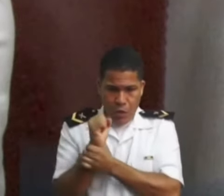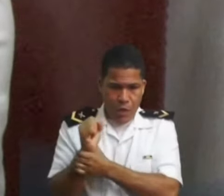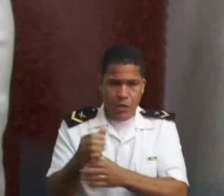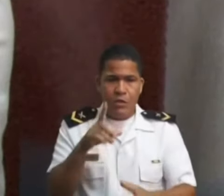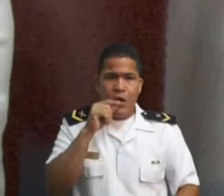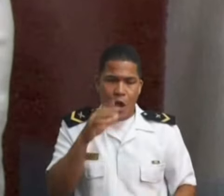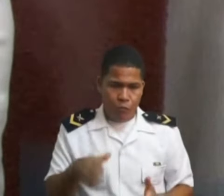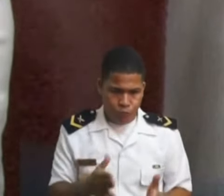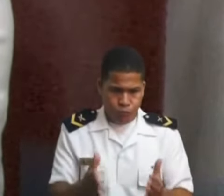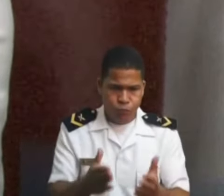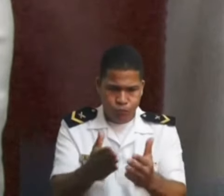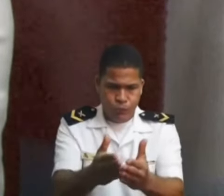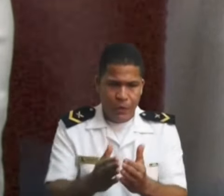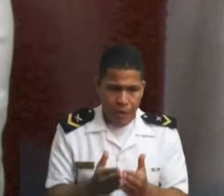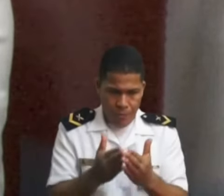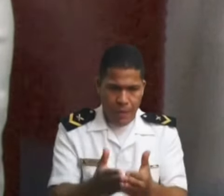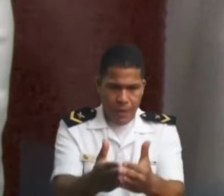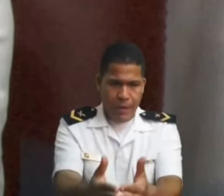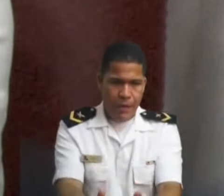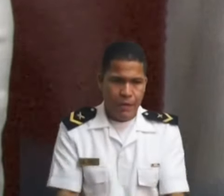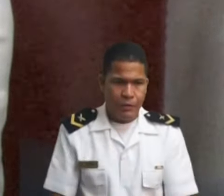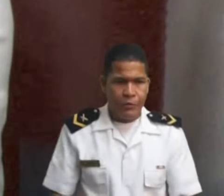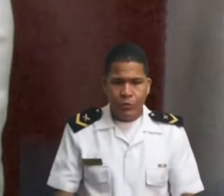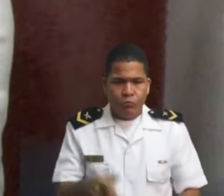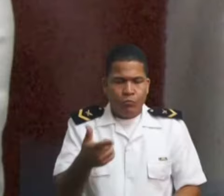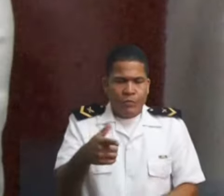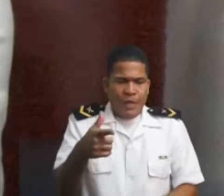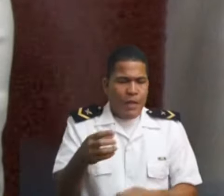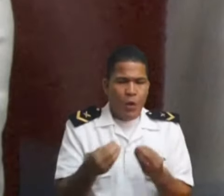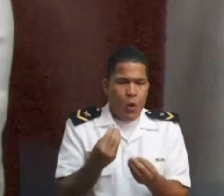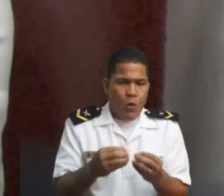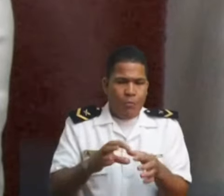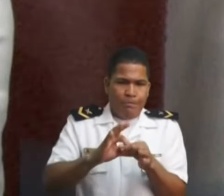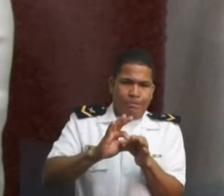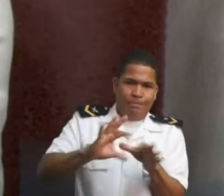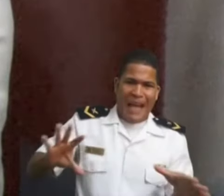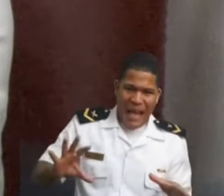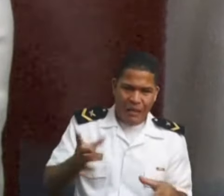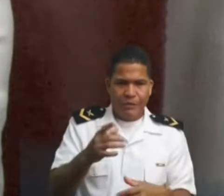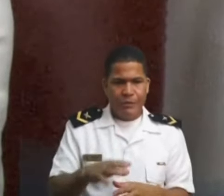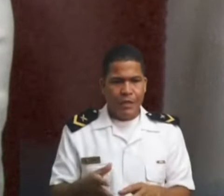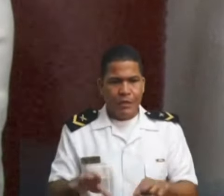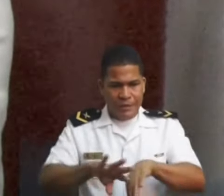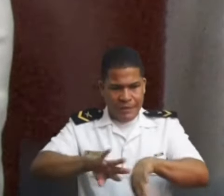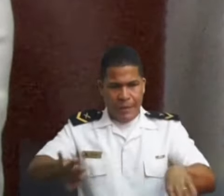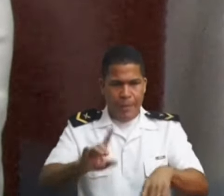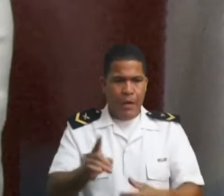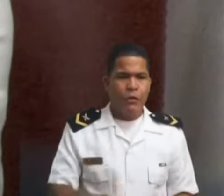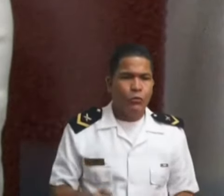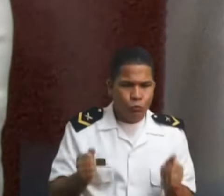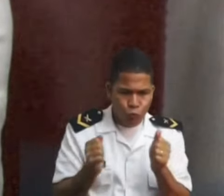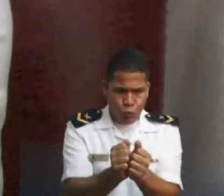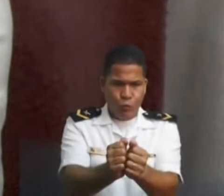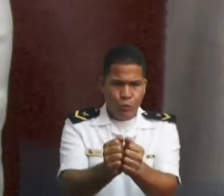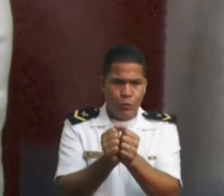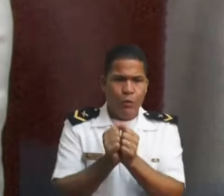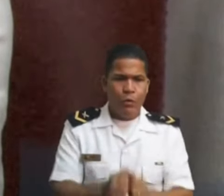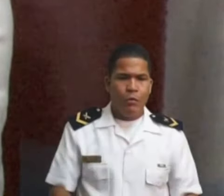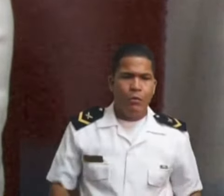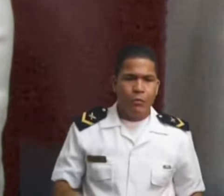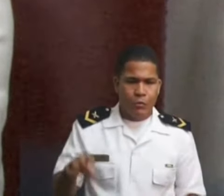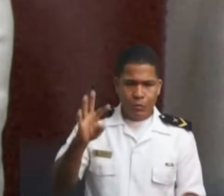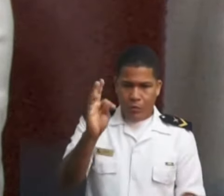sustentabilidade são valores indissociáveis de nossa Constituição Federal, nortes ainda do julgamento do Tribunal